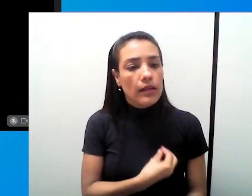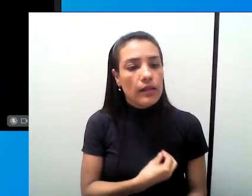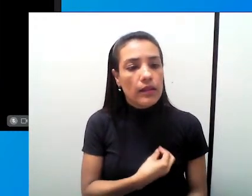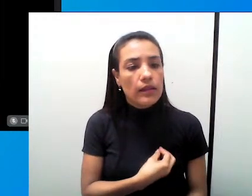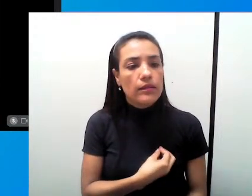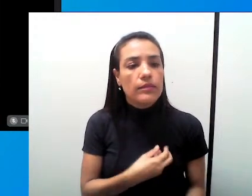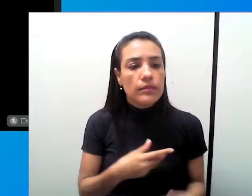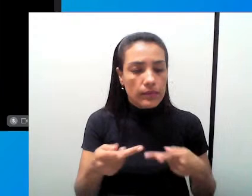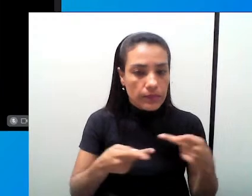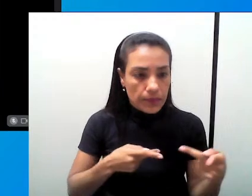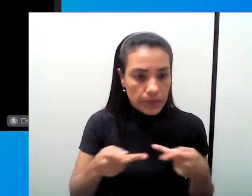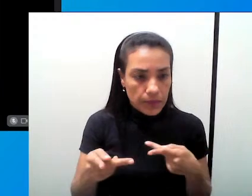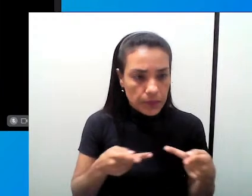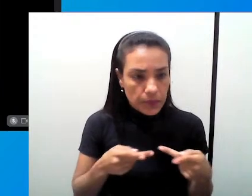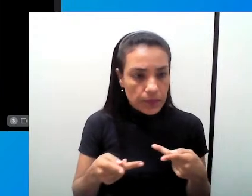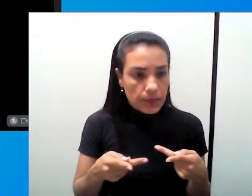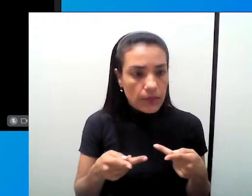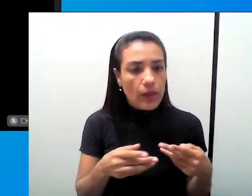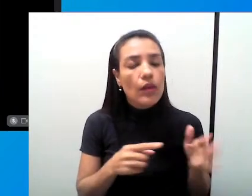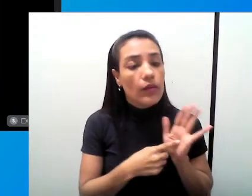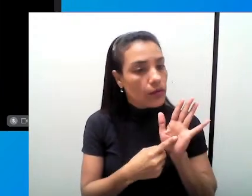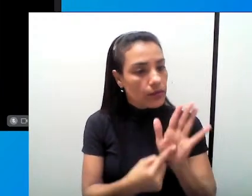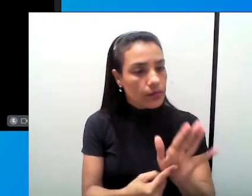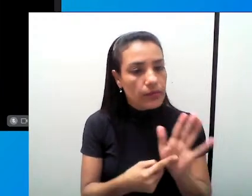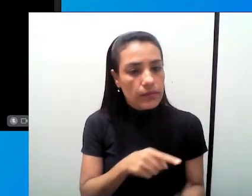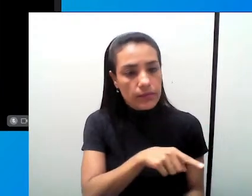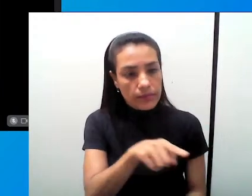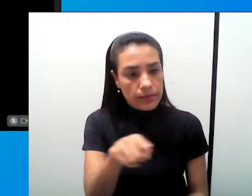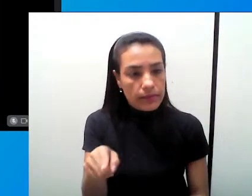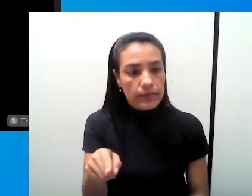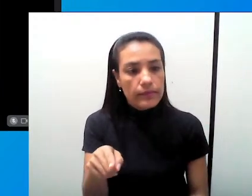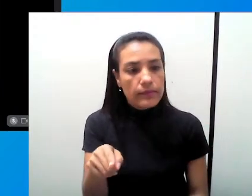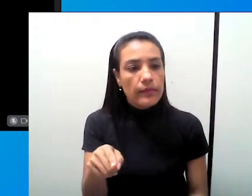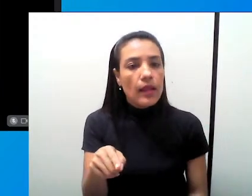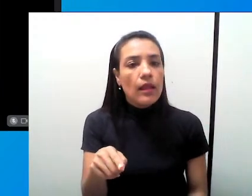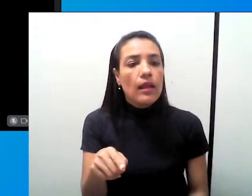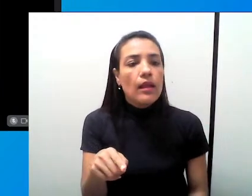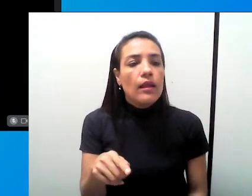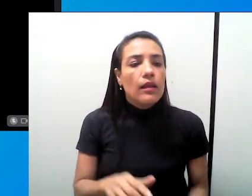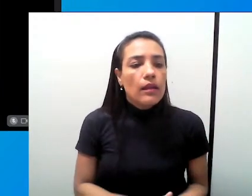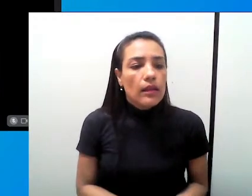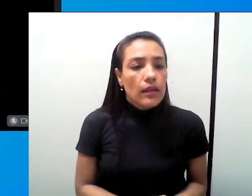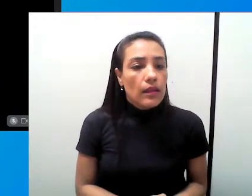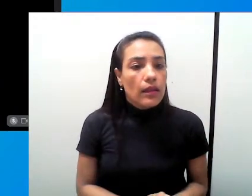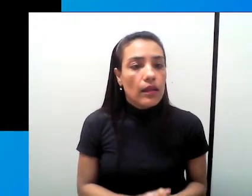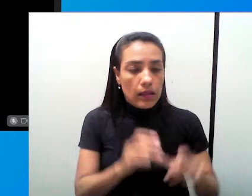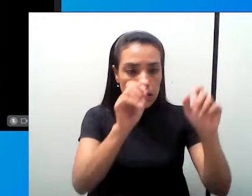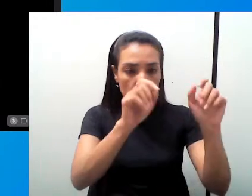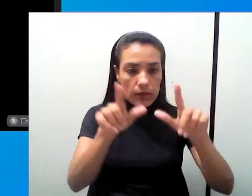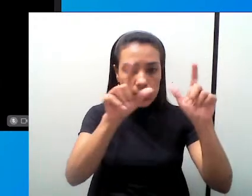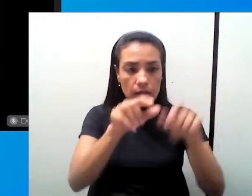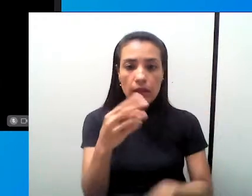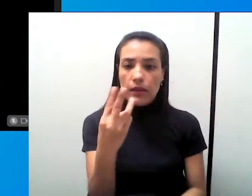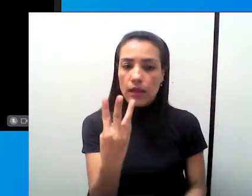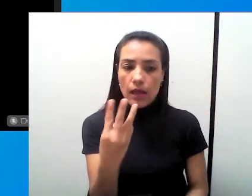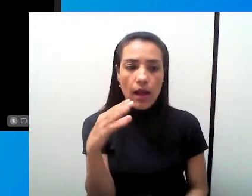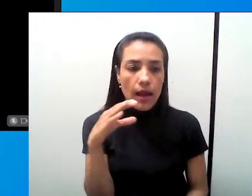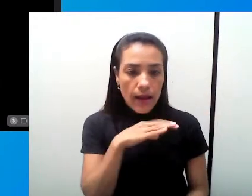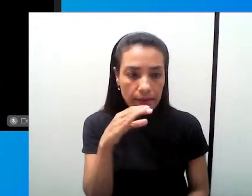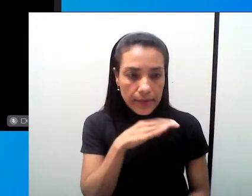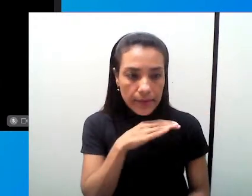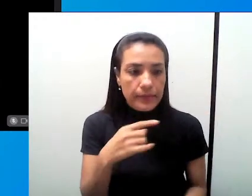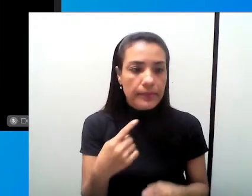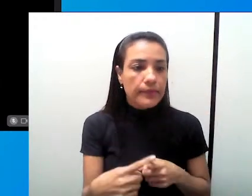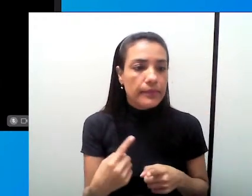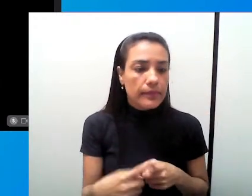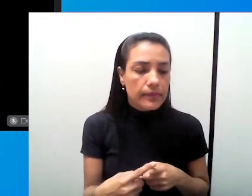processo, vocês vão entender, eu vou trazer isso para vocês. Eu trouxe aqui rapidamente 3 slides para falar do IFPA, mas já fazendo